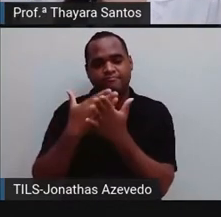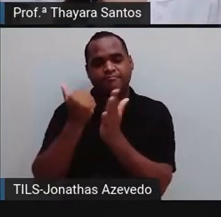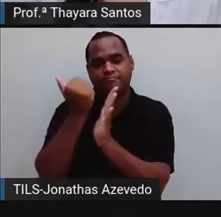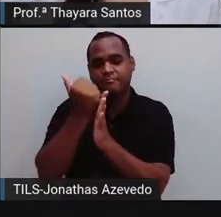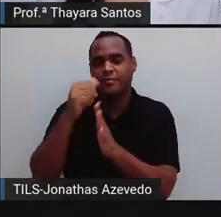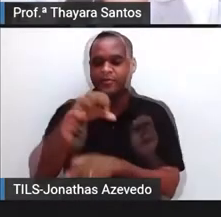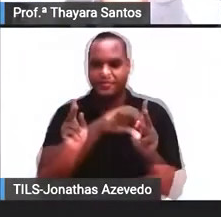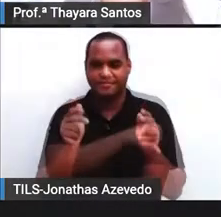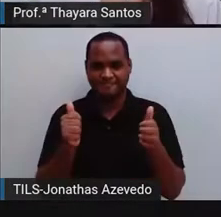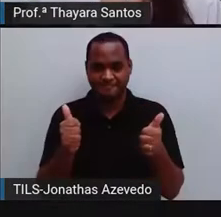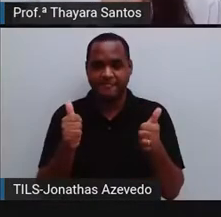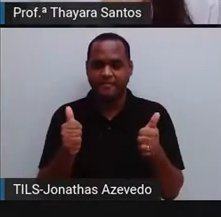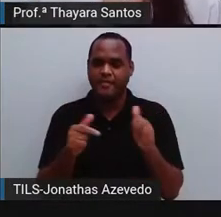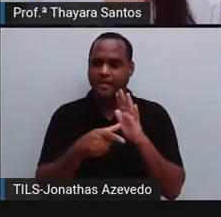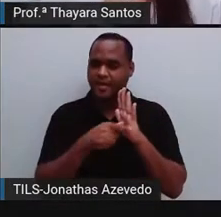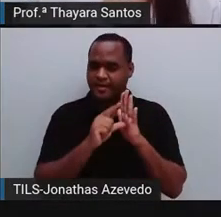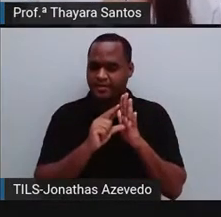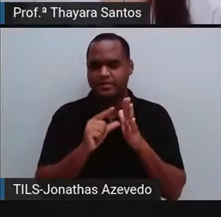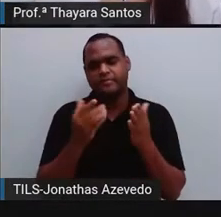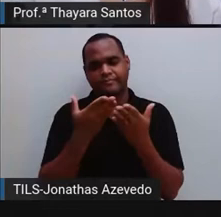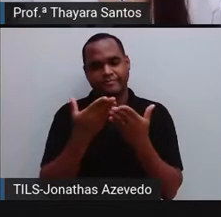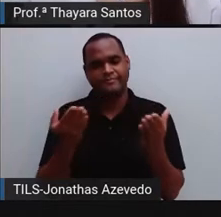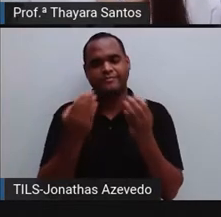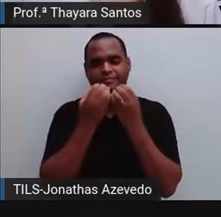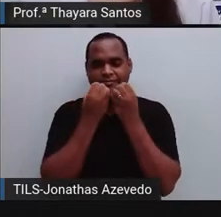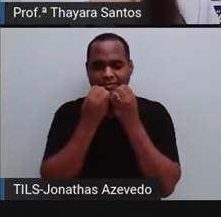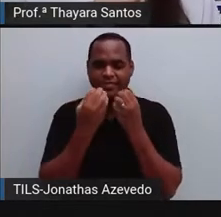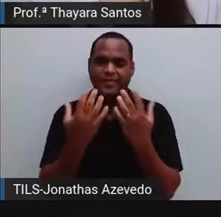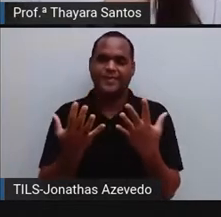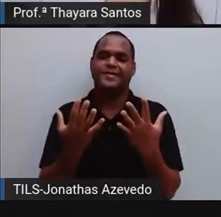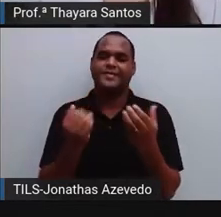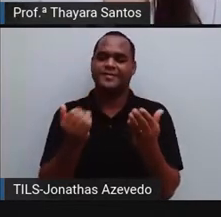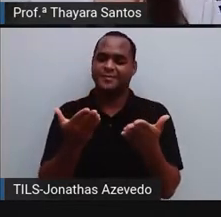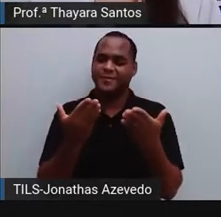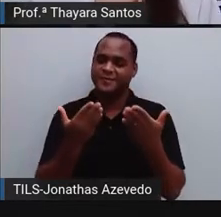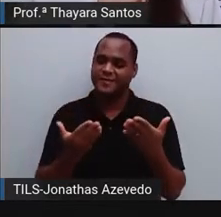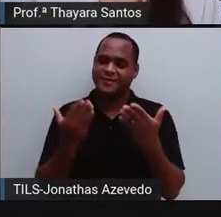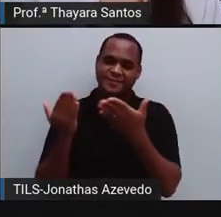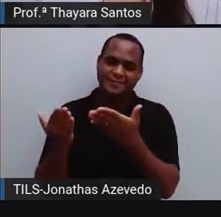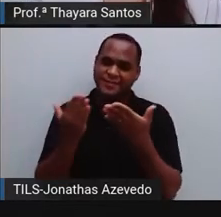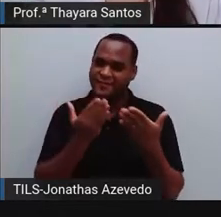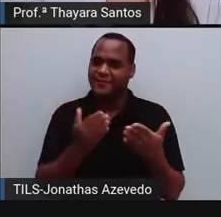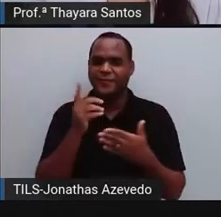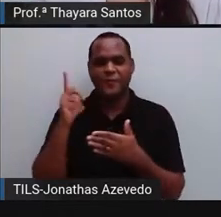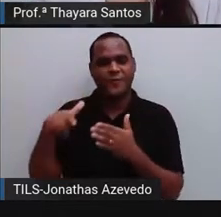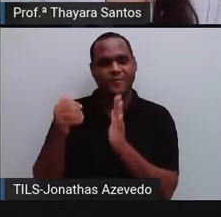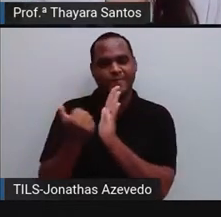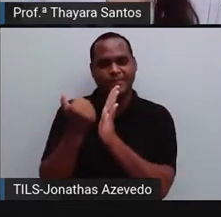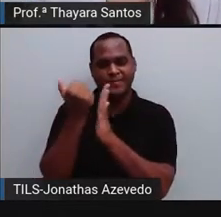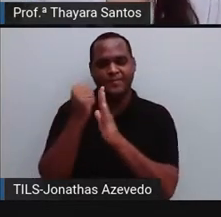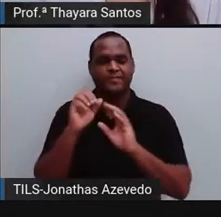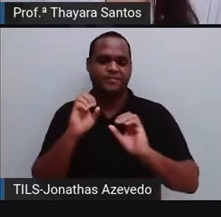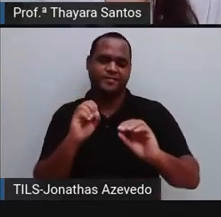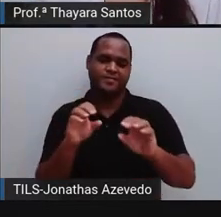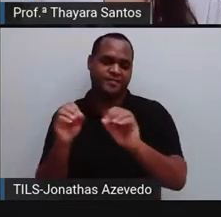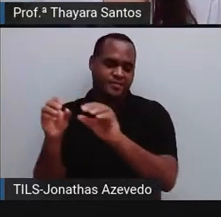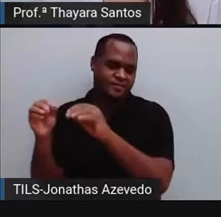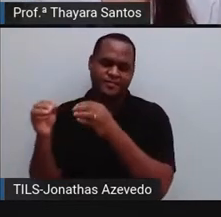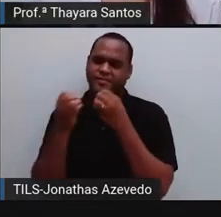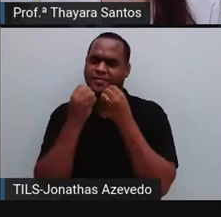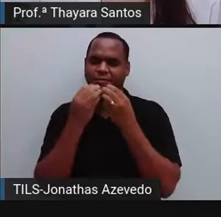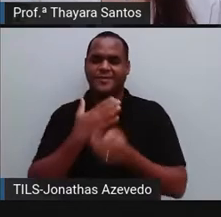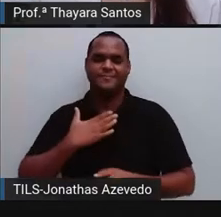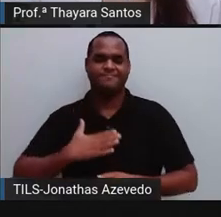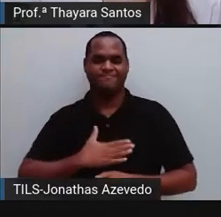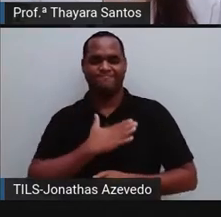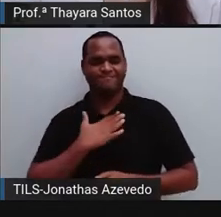ano. Antes de tudo, sejam todos vocês que estão aí do outro lado muito bem-vindos a mais uma das nossas aulas. Para a gente é um prazer enorme